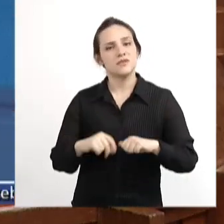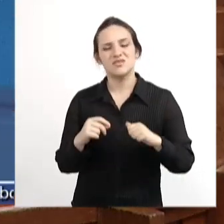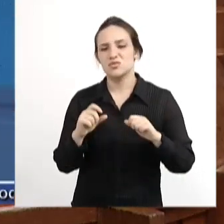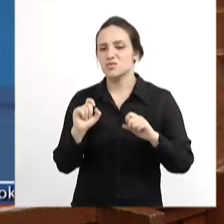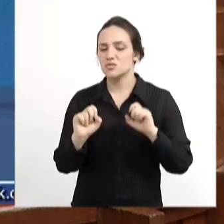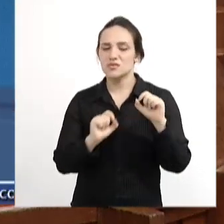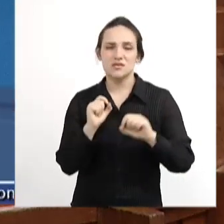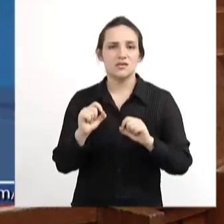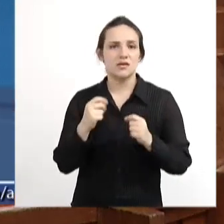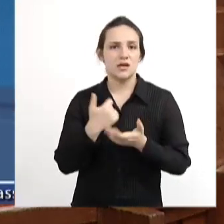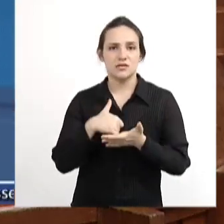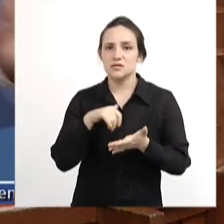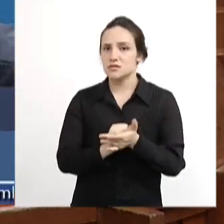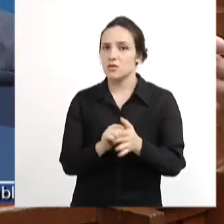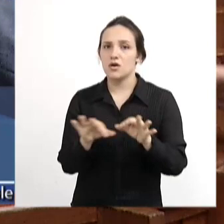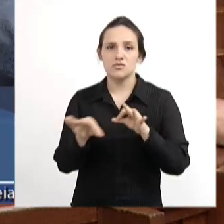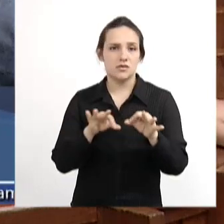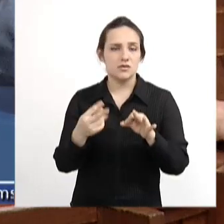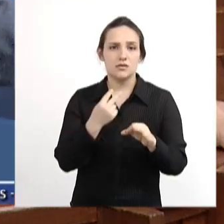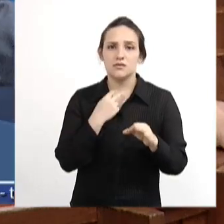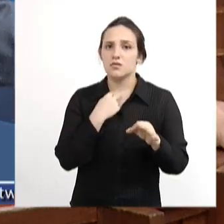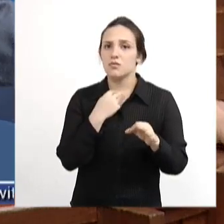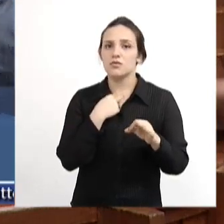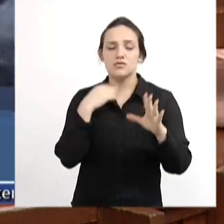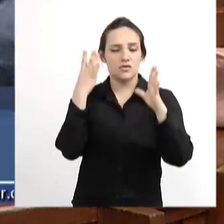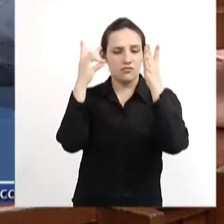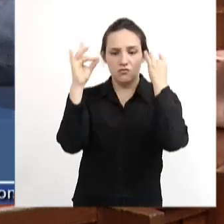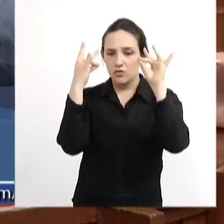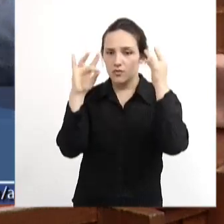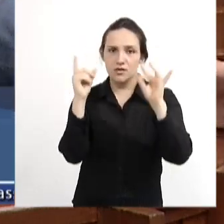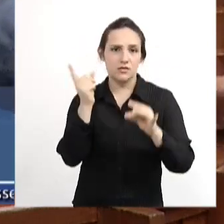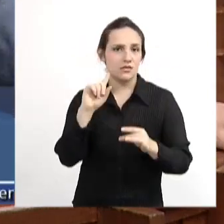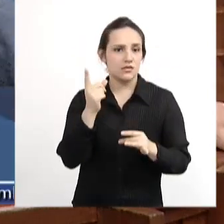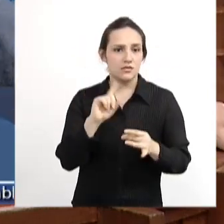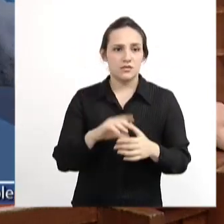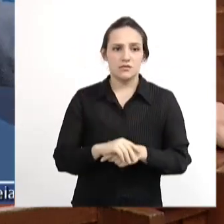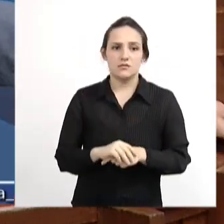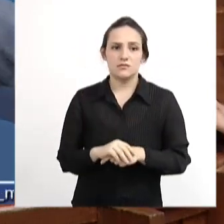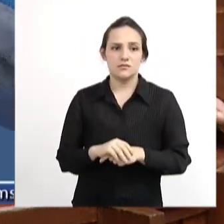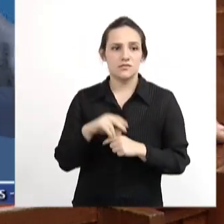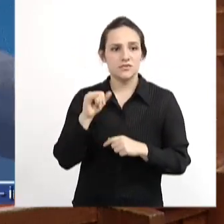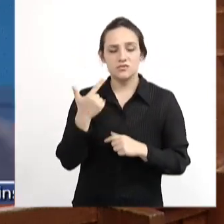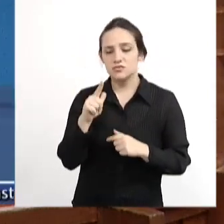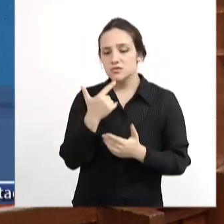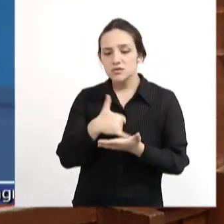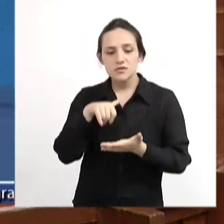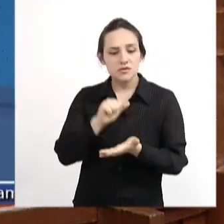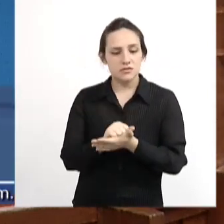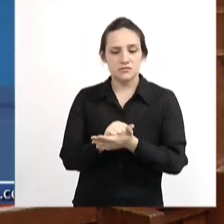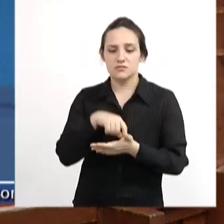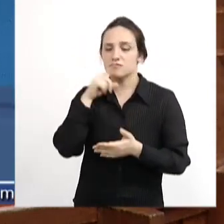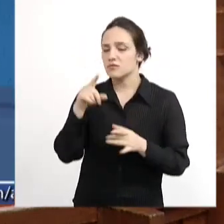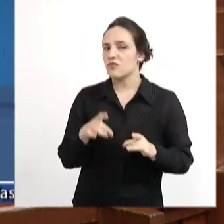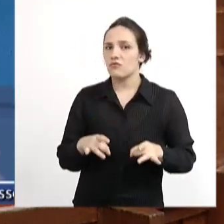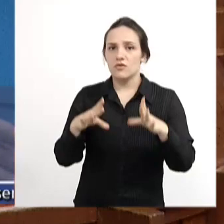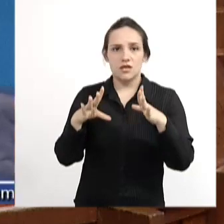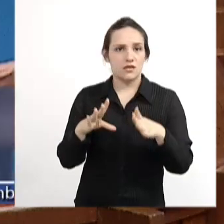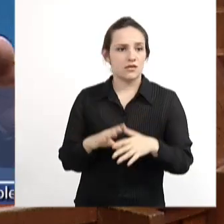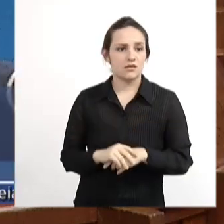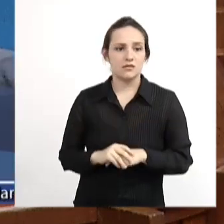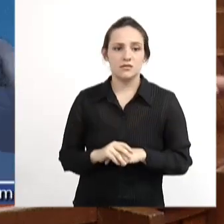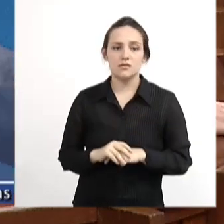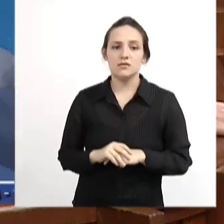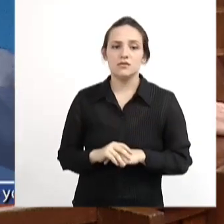informalidade, porque se não tiver a inscrição, não consegue vender seu produto. Então, eu entendo